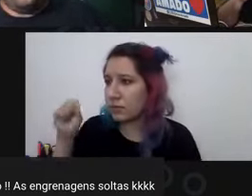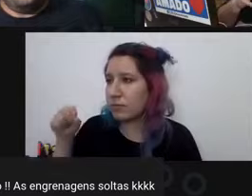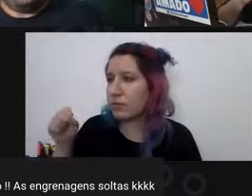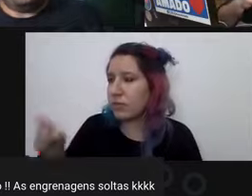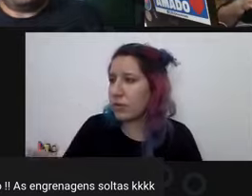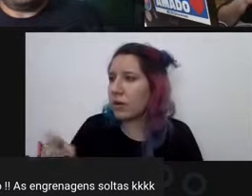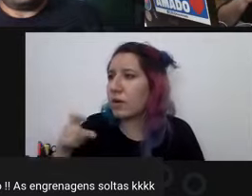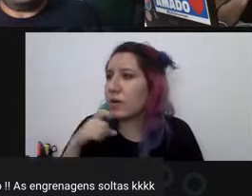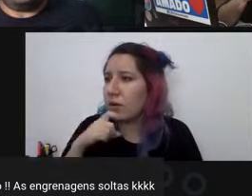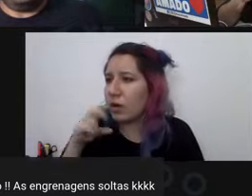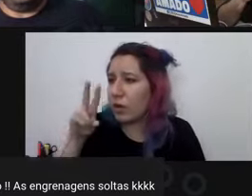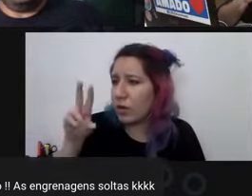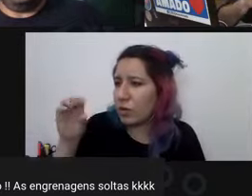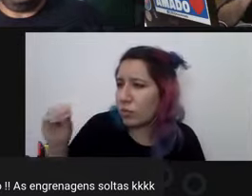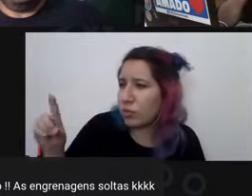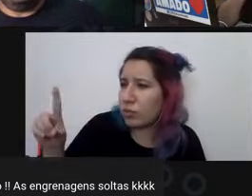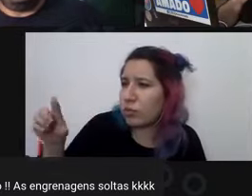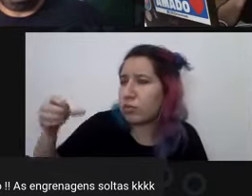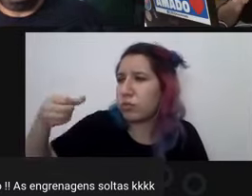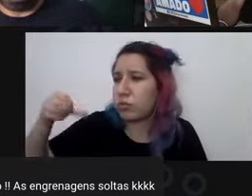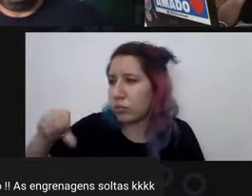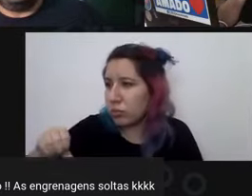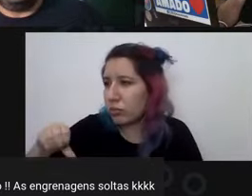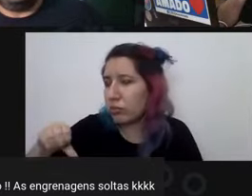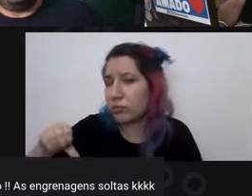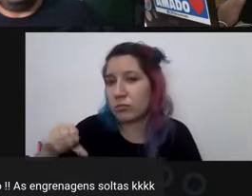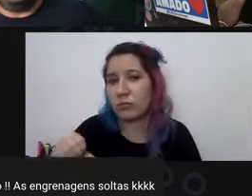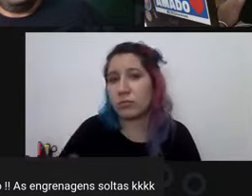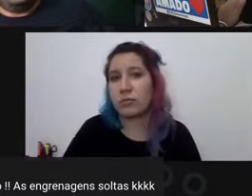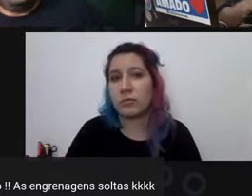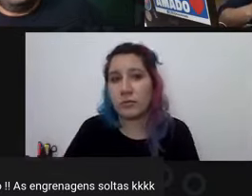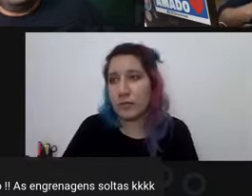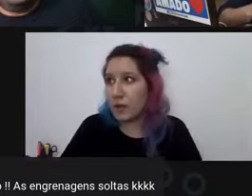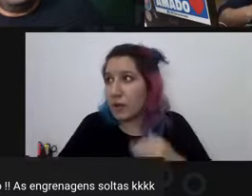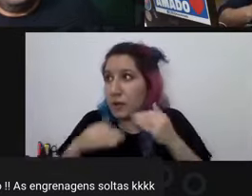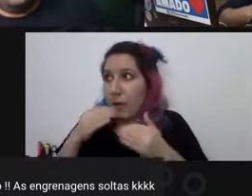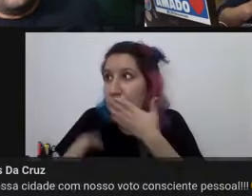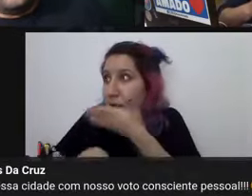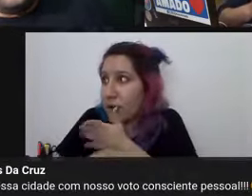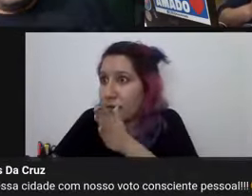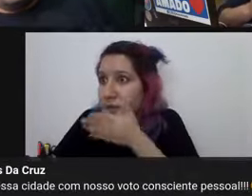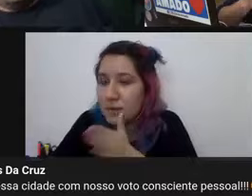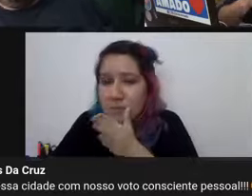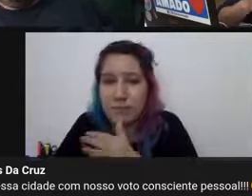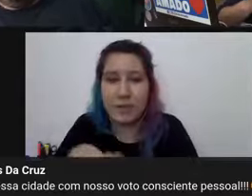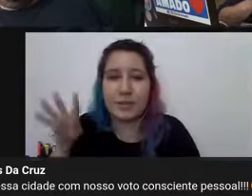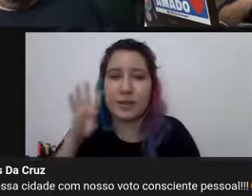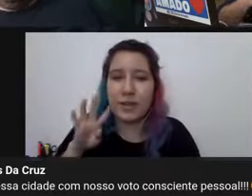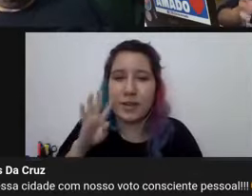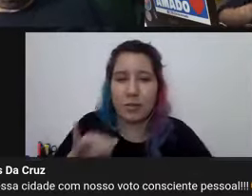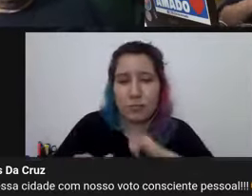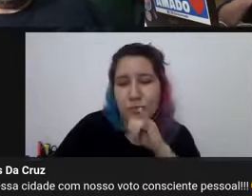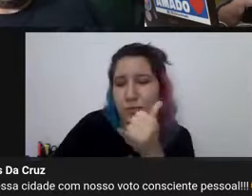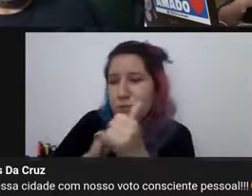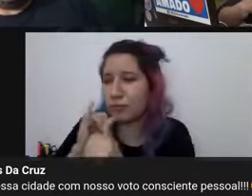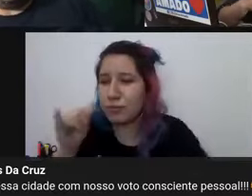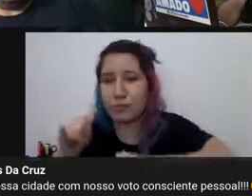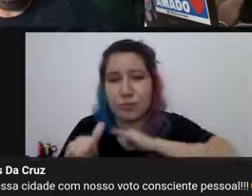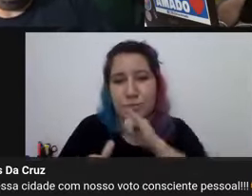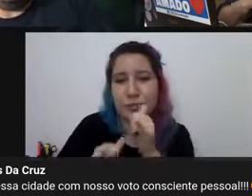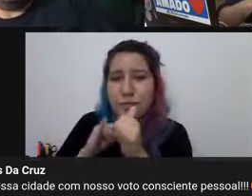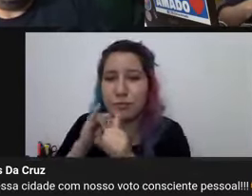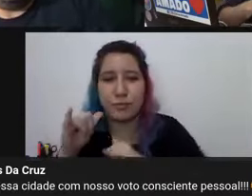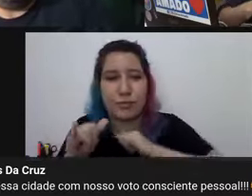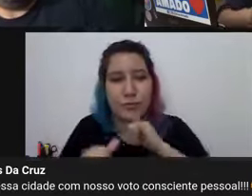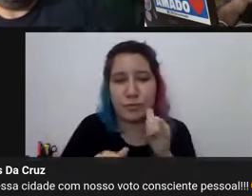em 2019, primeiro destacar, a audiência dessa live está incrível. E vocês estão mandando vários comentários, a gente vai passando na